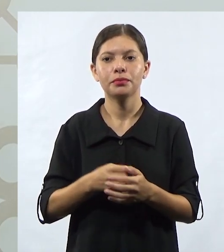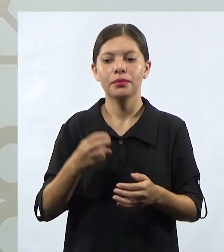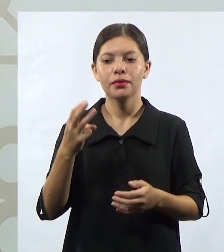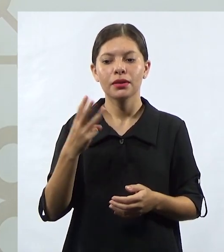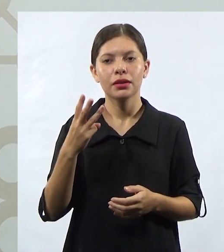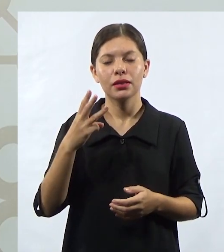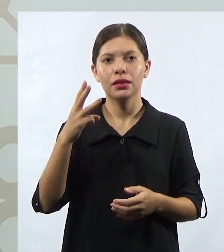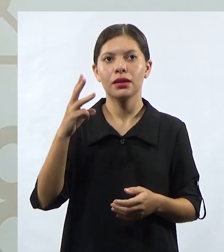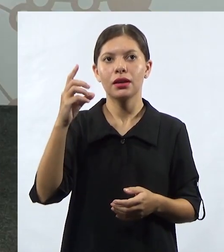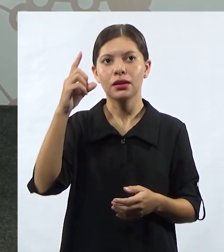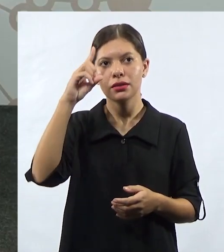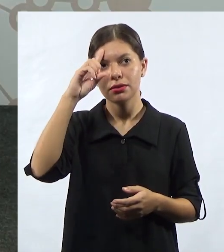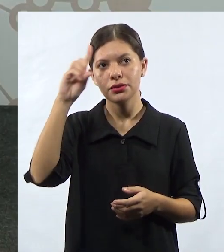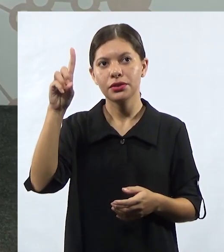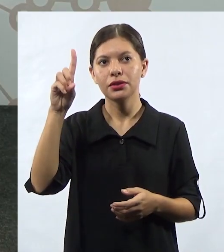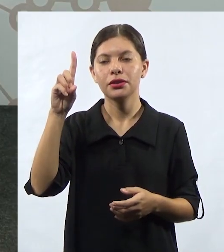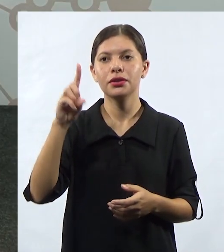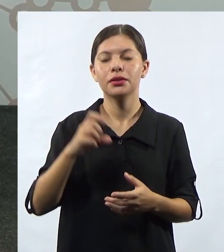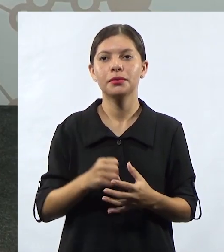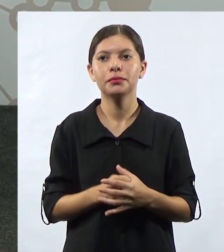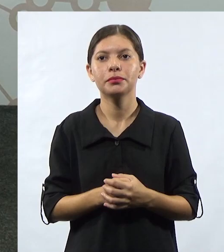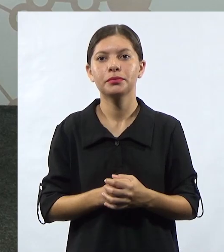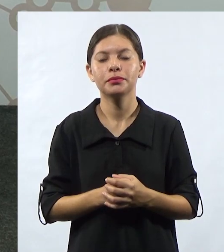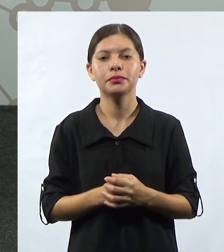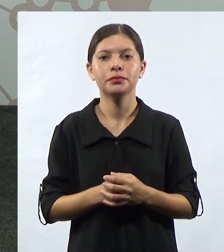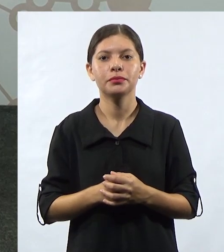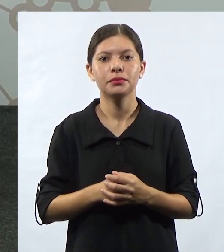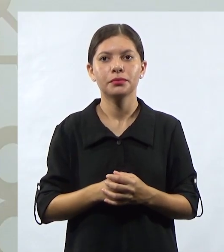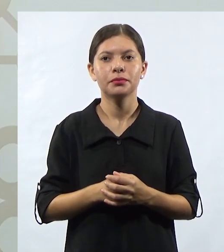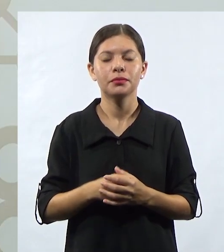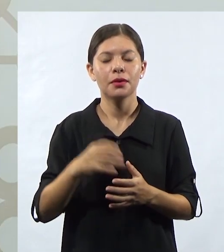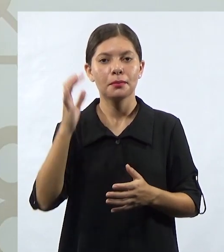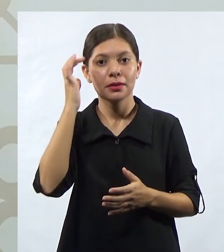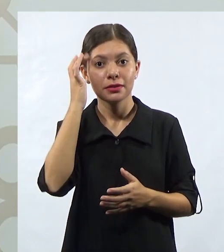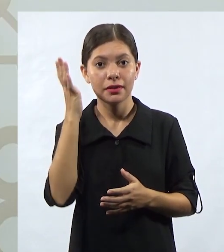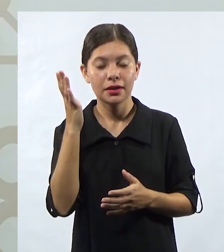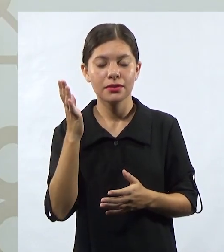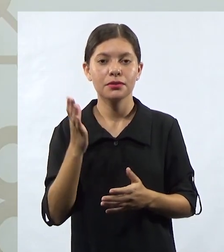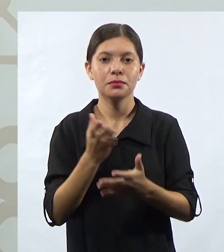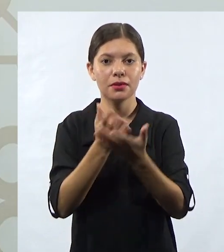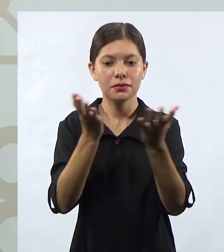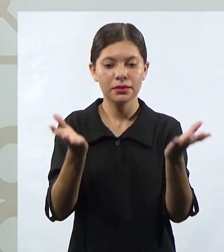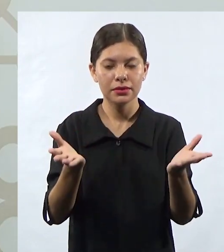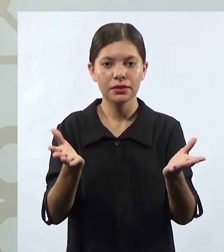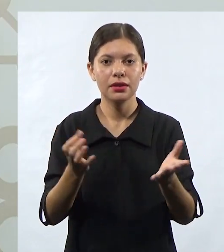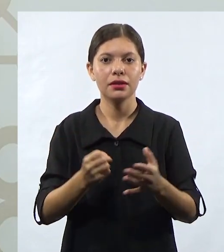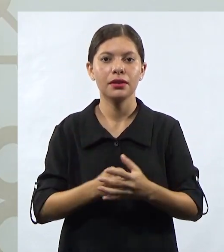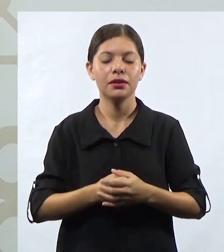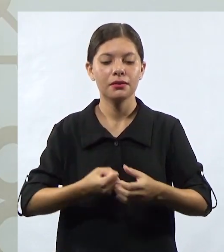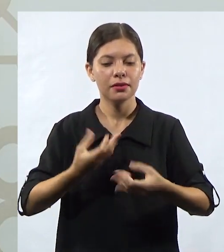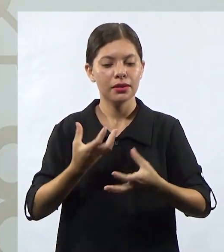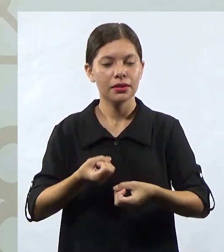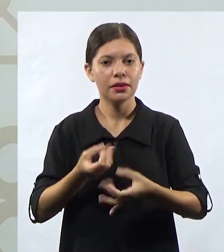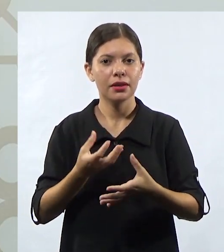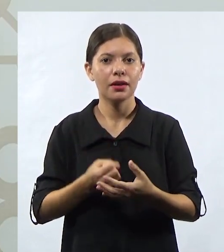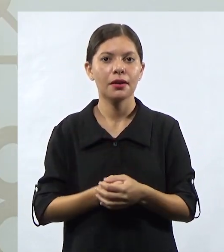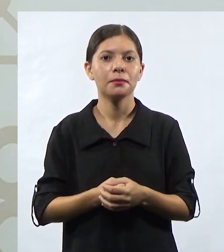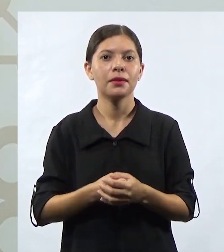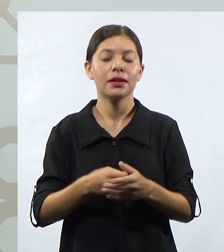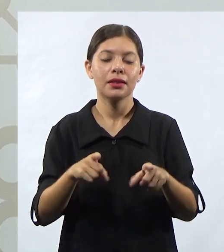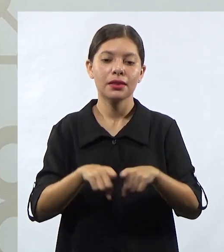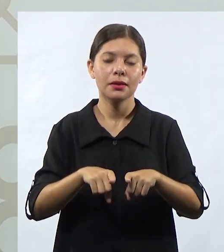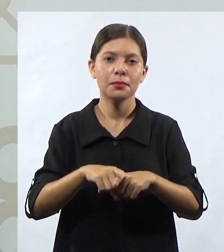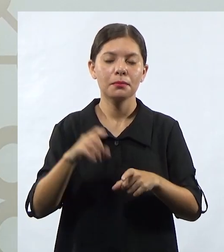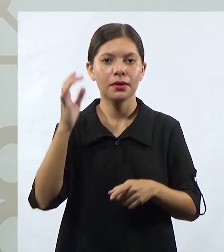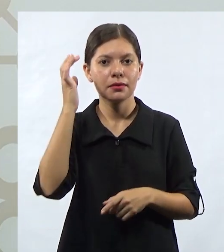mais fácil para você, enquanto autor, elaborador, criador da linha, quanto para a compreensão de quem vai ver a